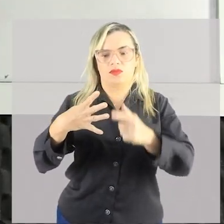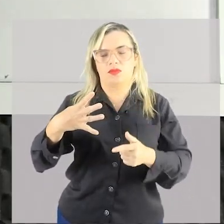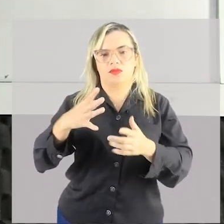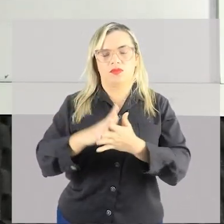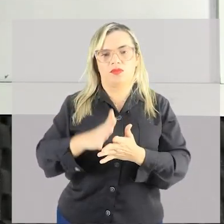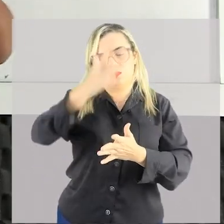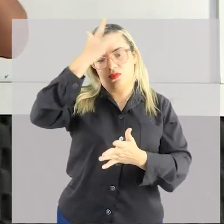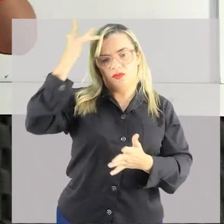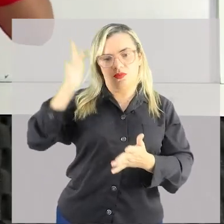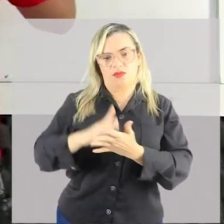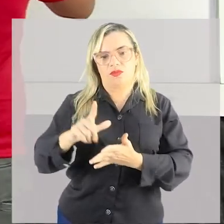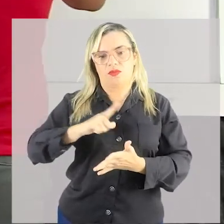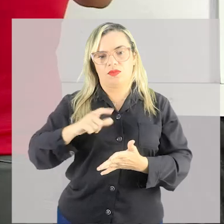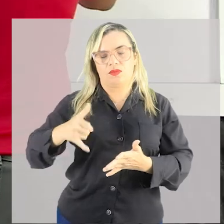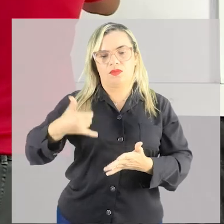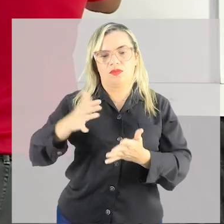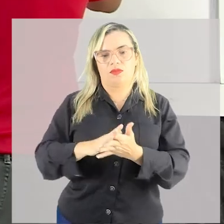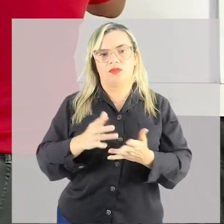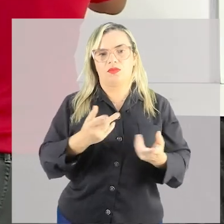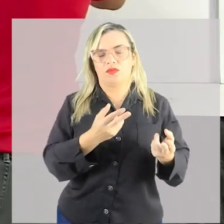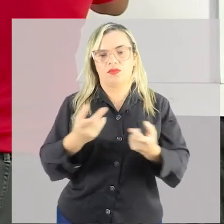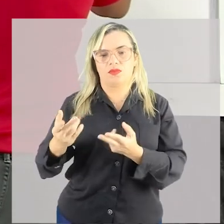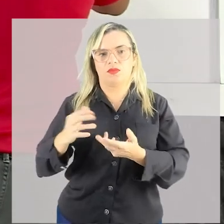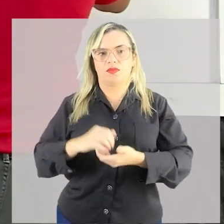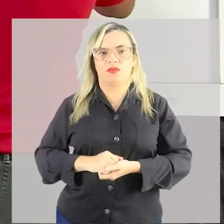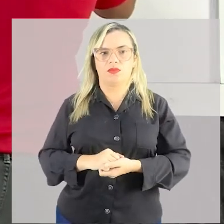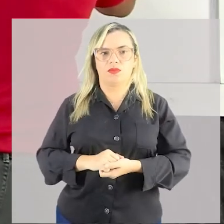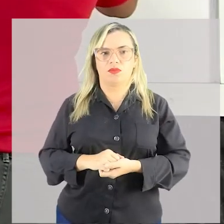quem é esse quatro é o meu espaço